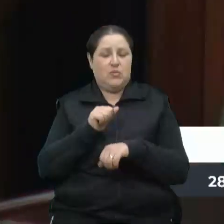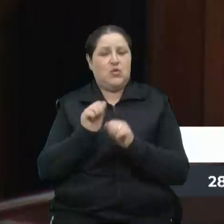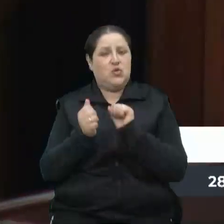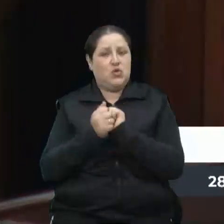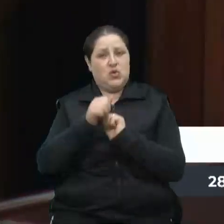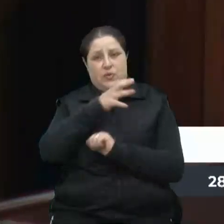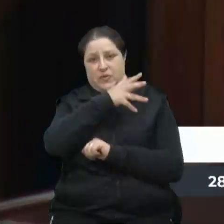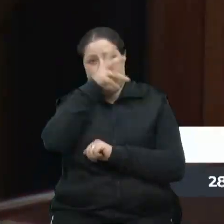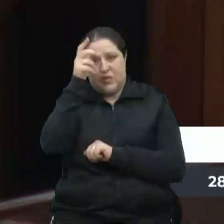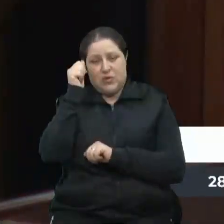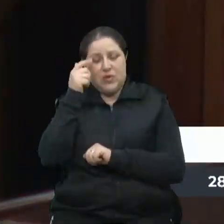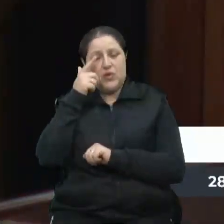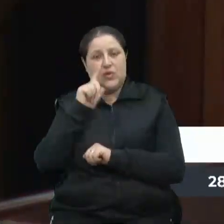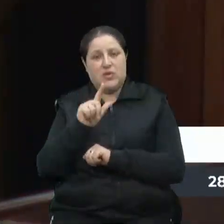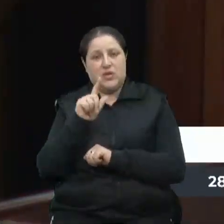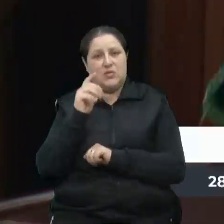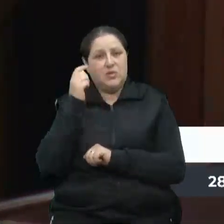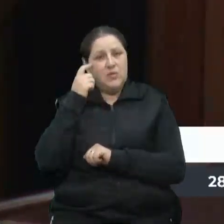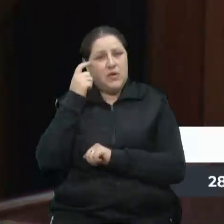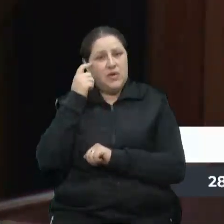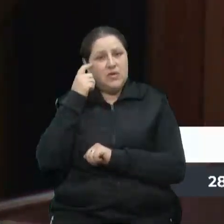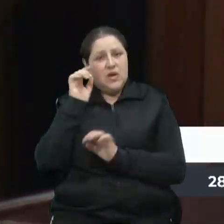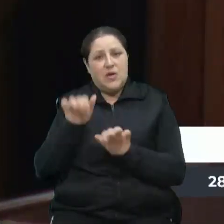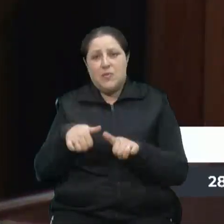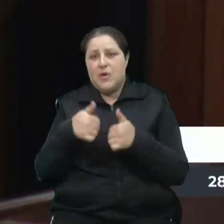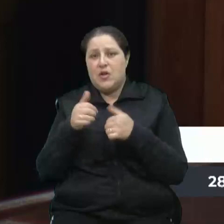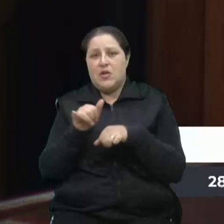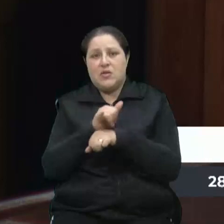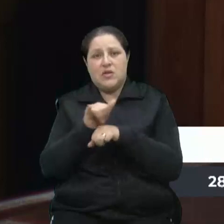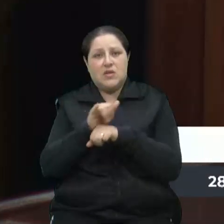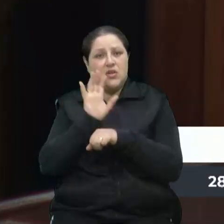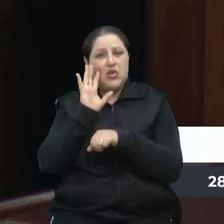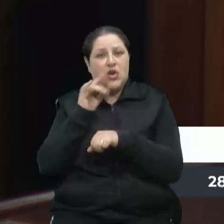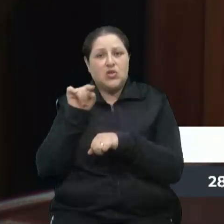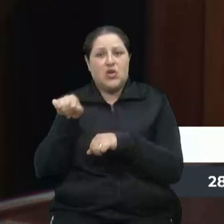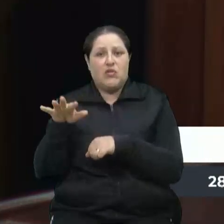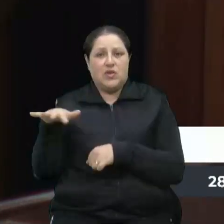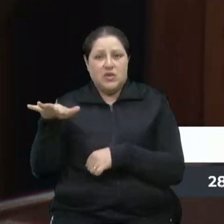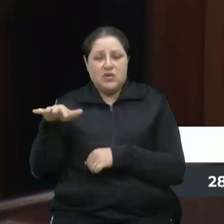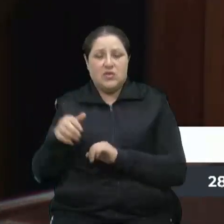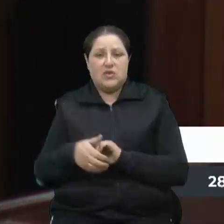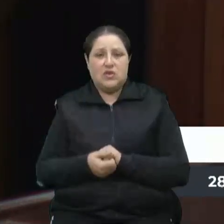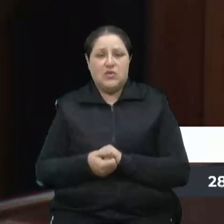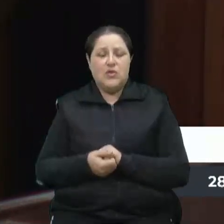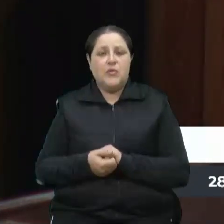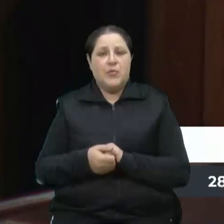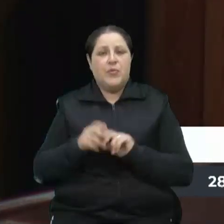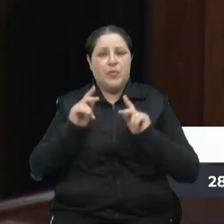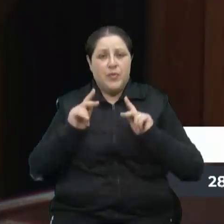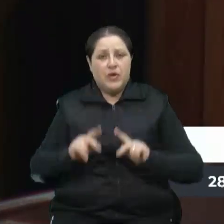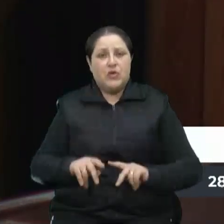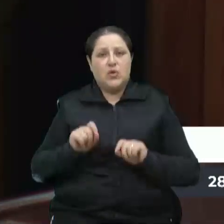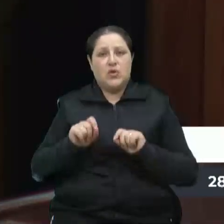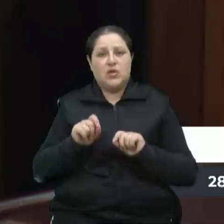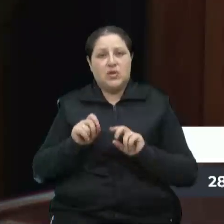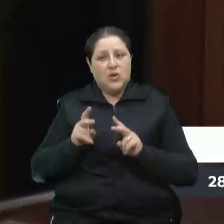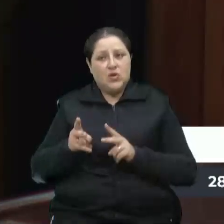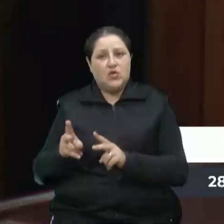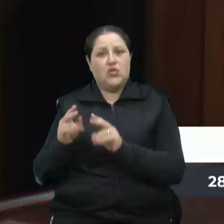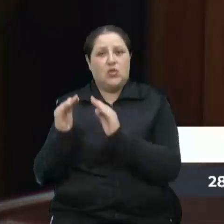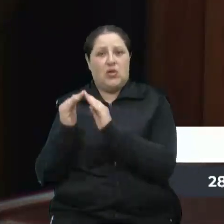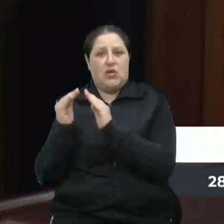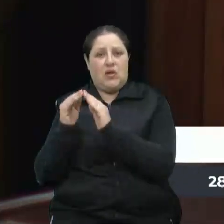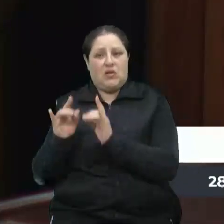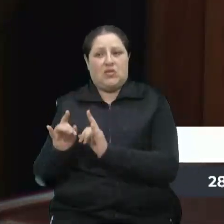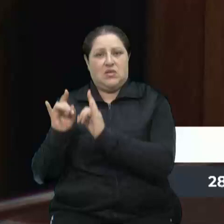com a prefeitura, a gente consiga pensar a melhor forma de resolver essa situação, para que essas moradias sejam mantidas,